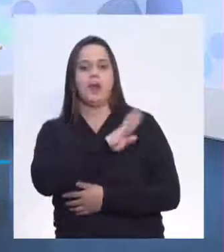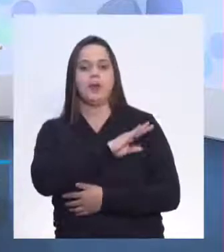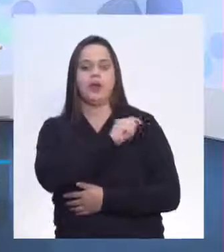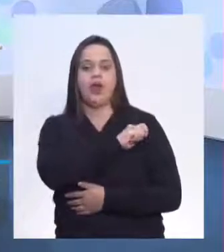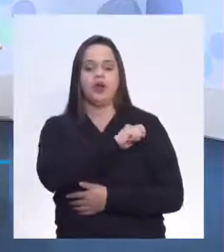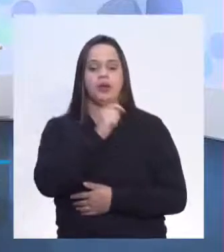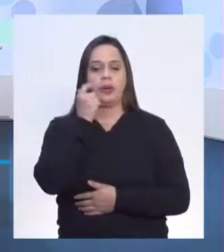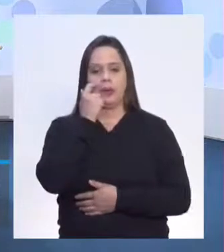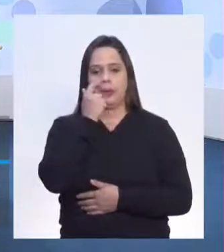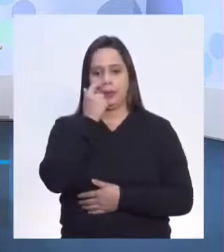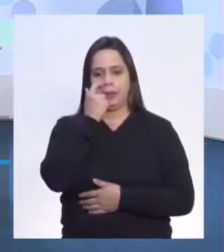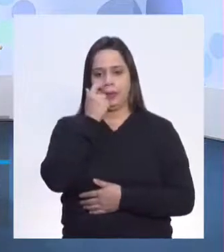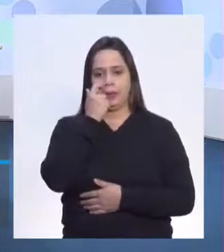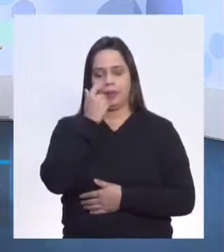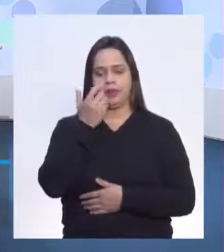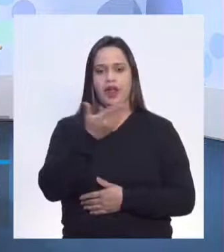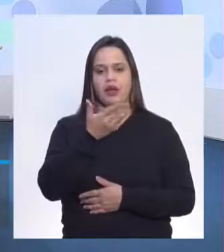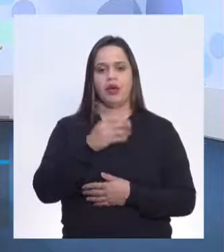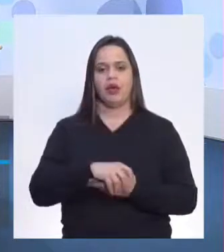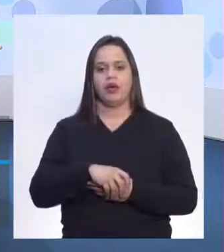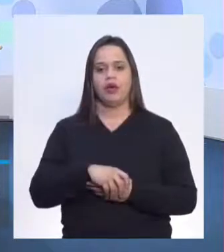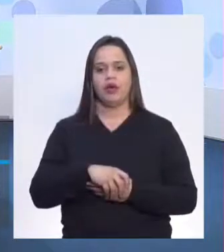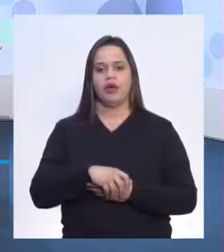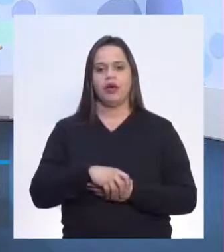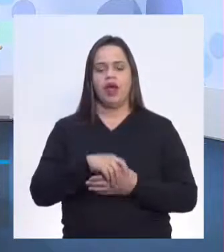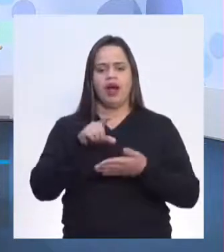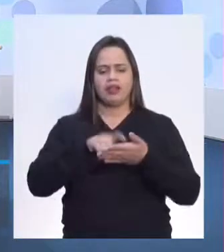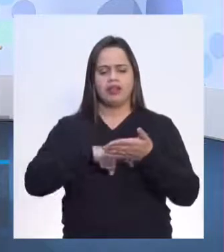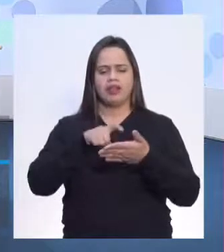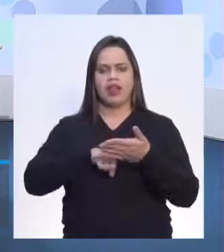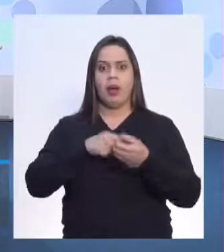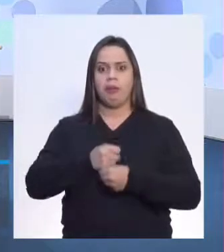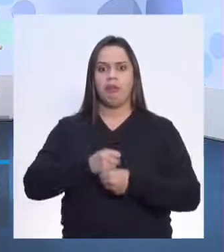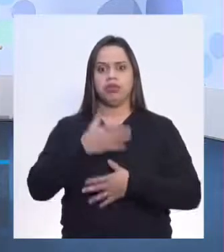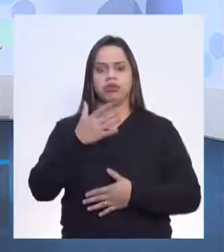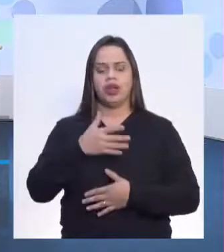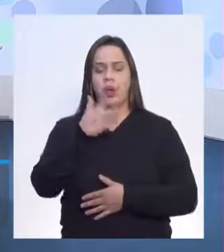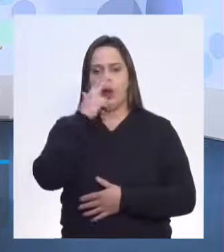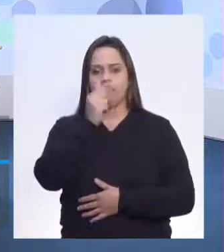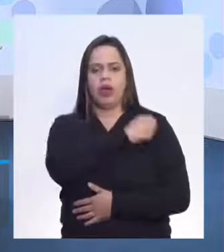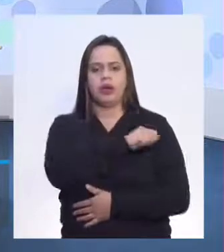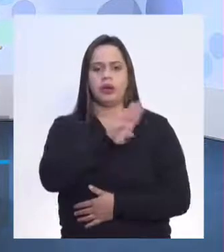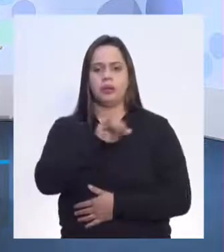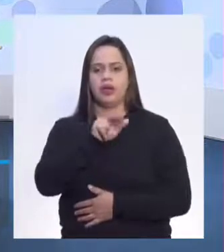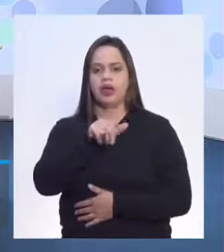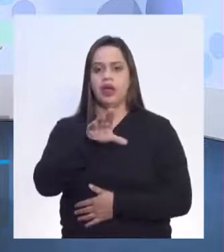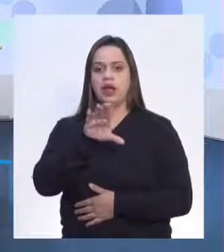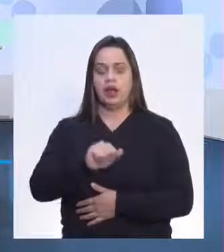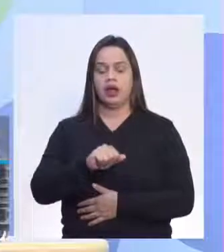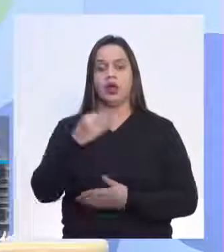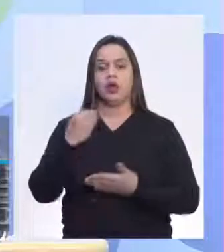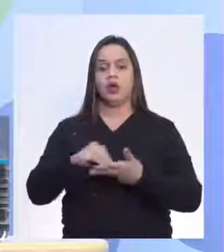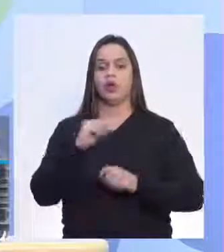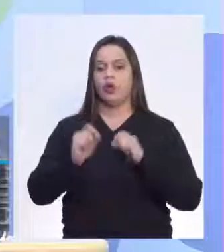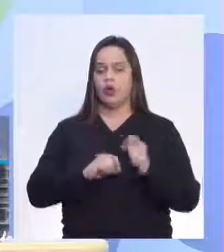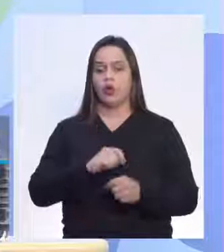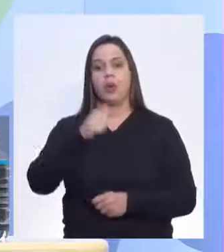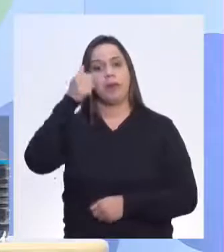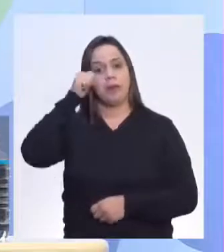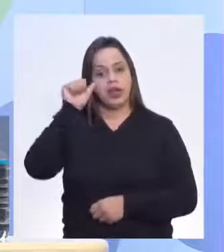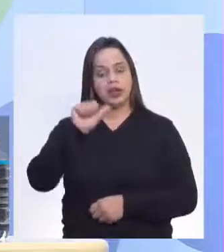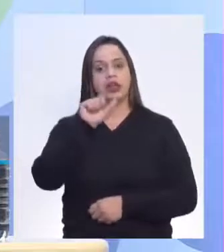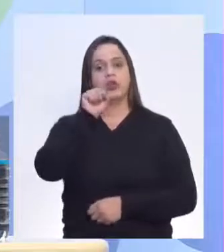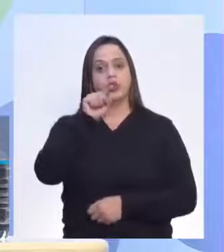foi agora, meu Deus do céu. A gente sumiu o No negócio. chat Acho que passou. foi a Bianca. Acho que foi a Bianca. Ela colocou Pedrinho,